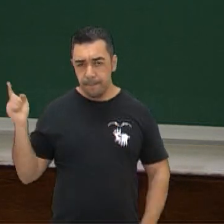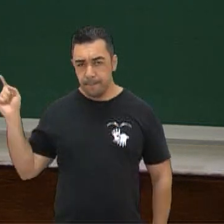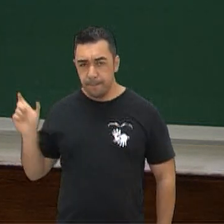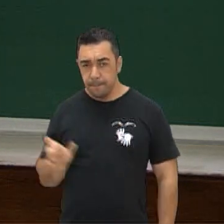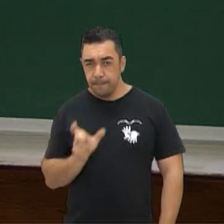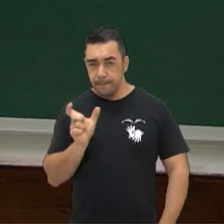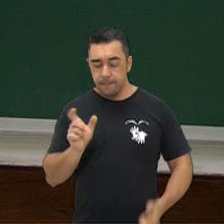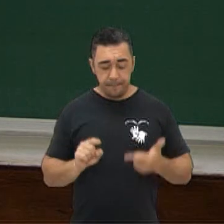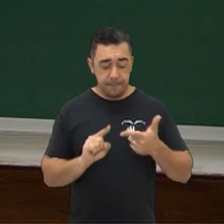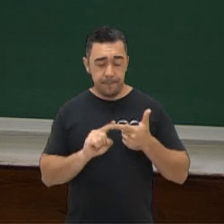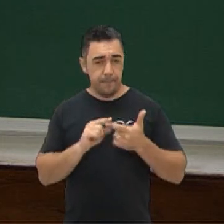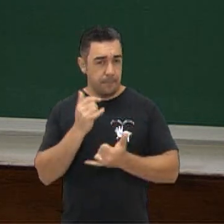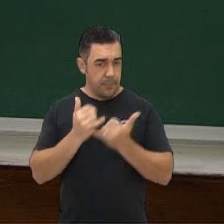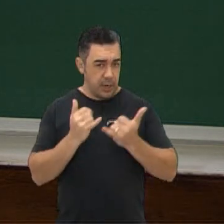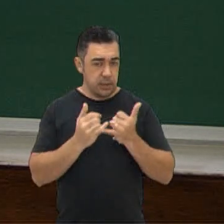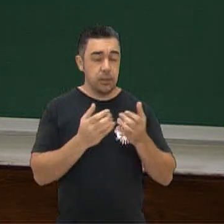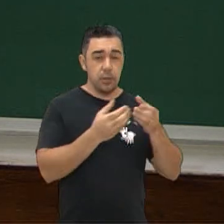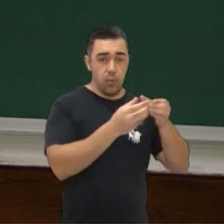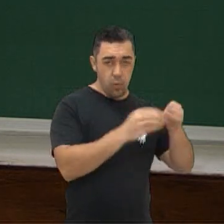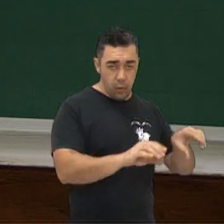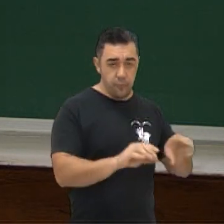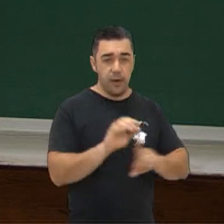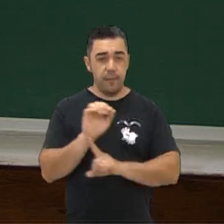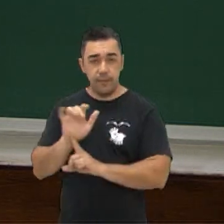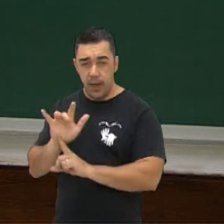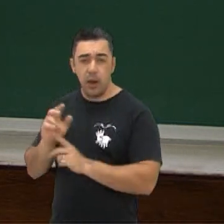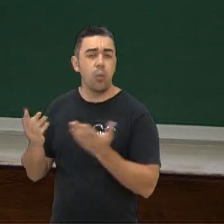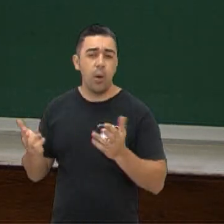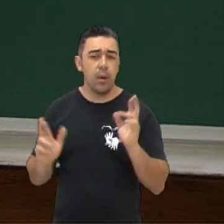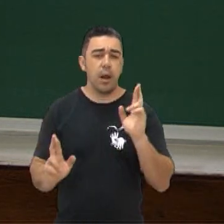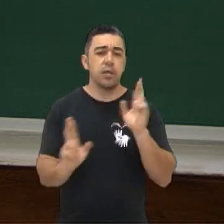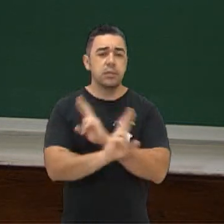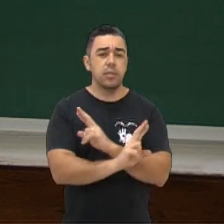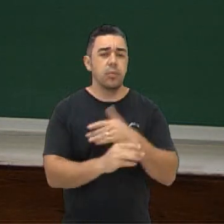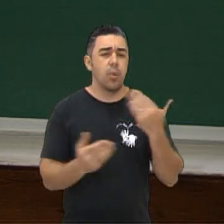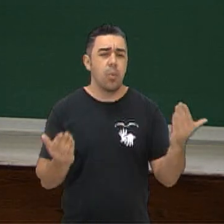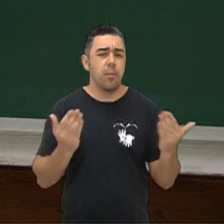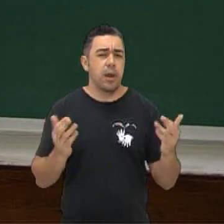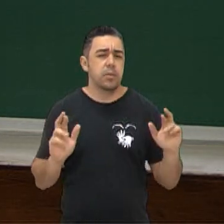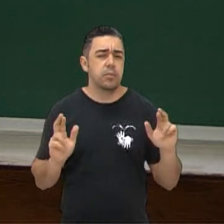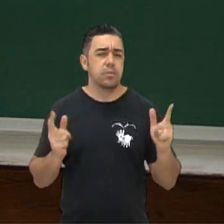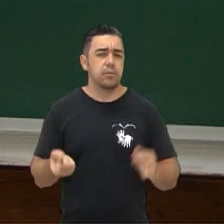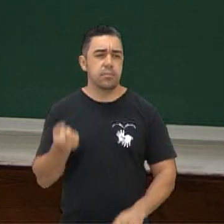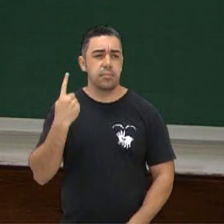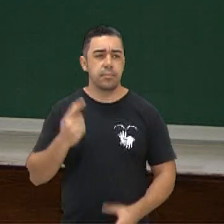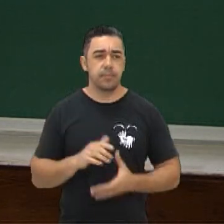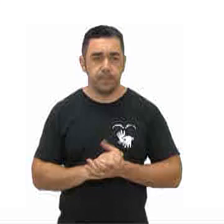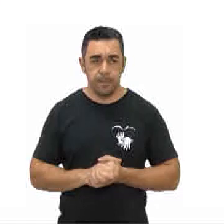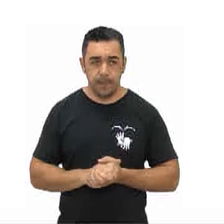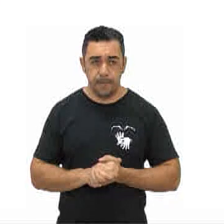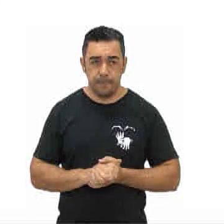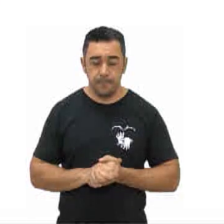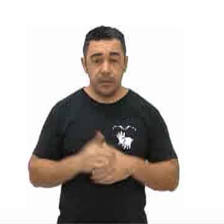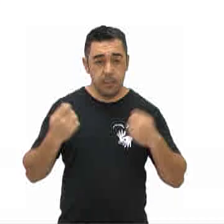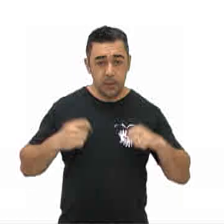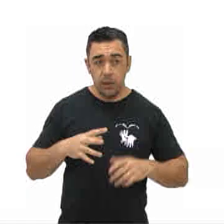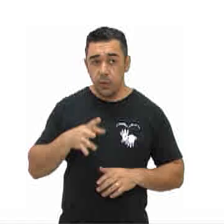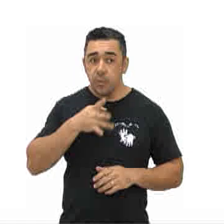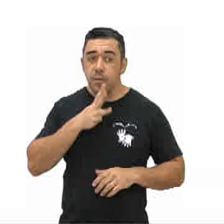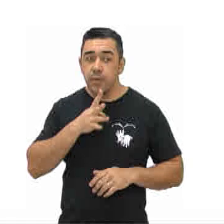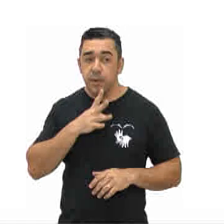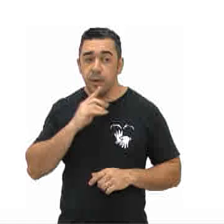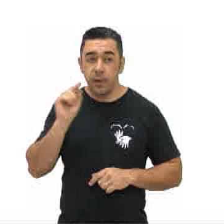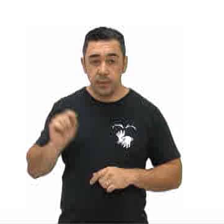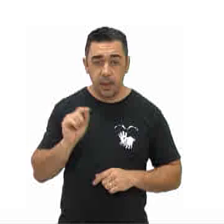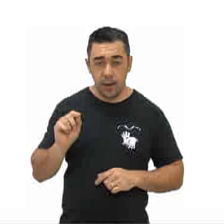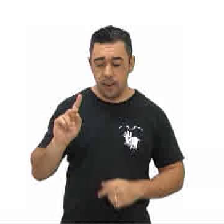hermética? Qual a semelhança entre o ovo e a vela, né? E que comparação estranha é esta? Vamos lá. É preciso